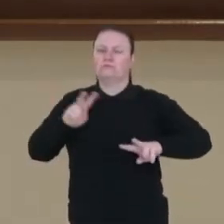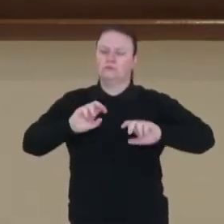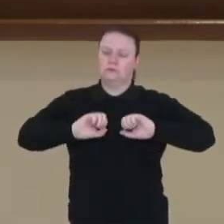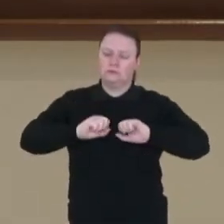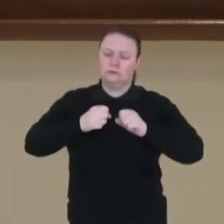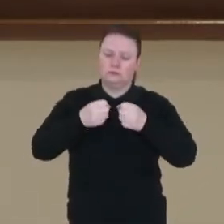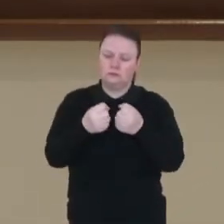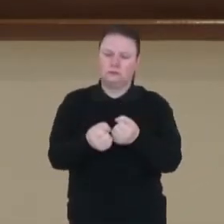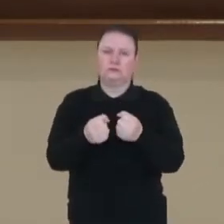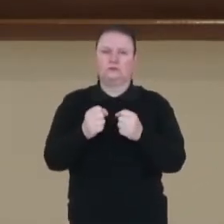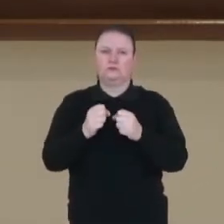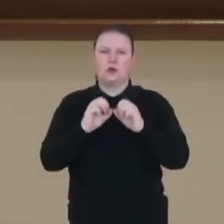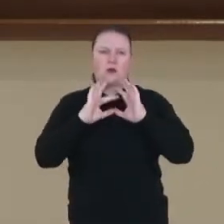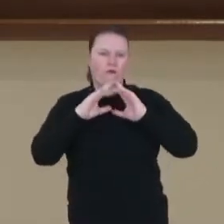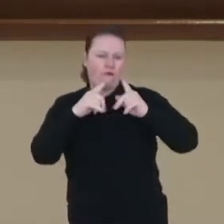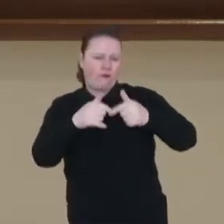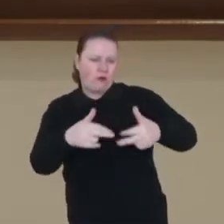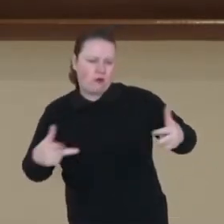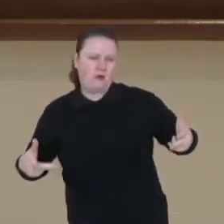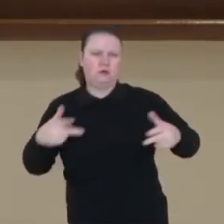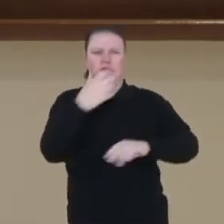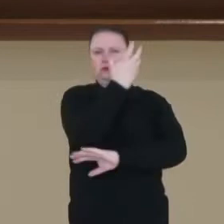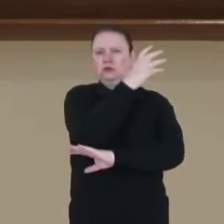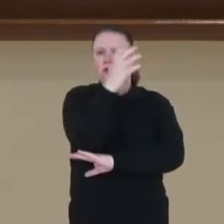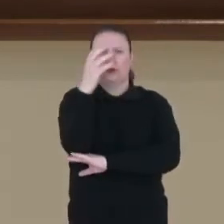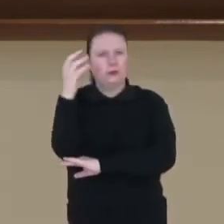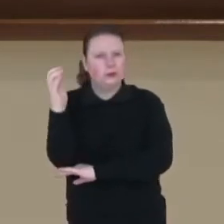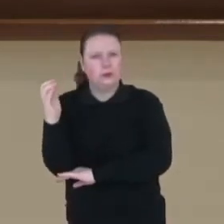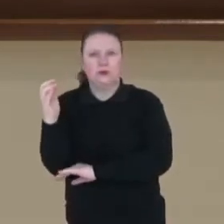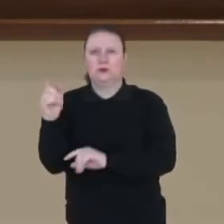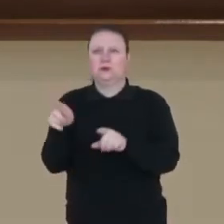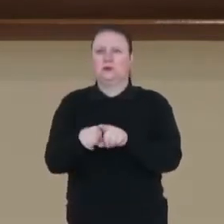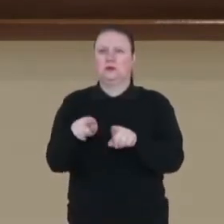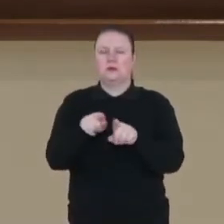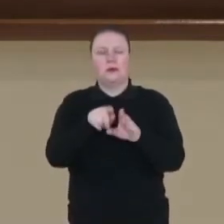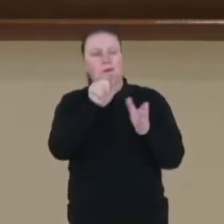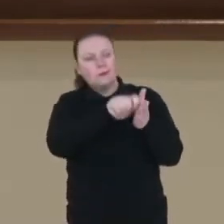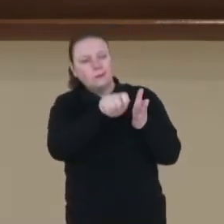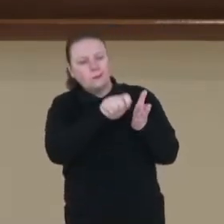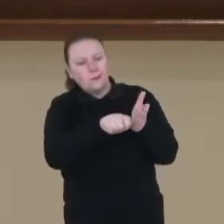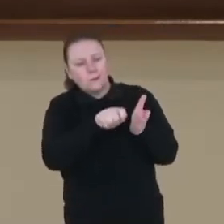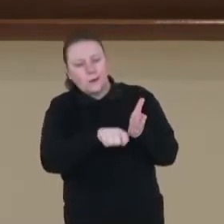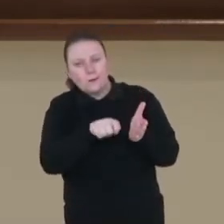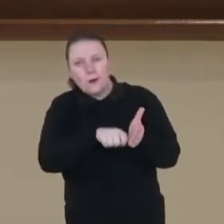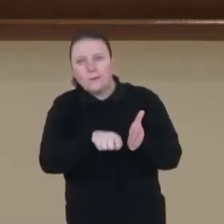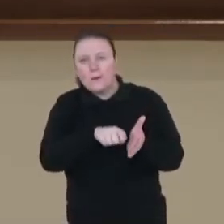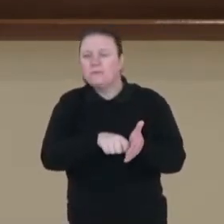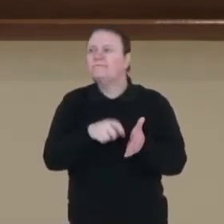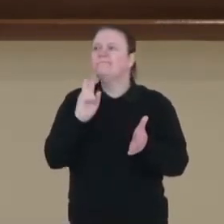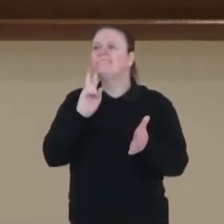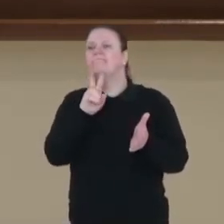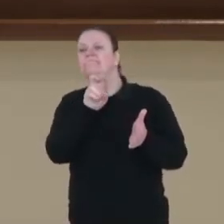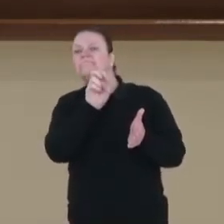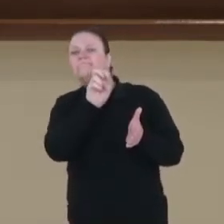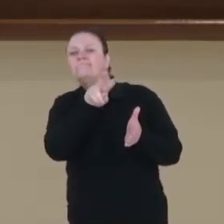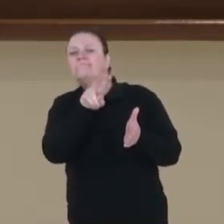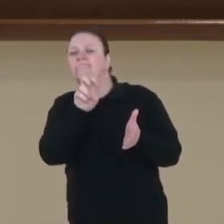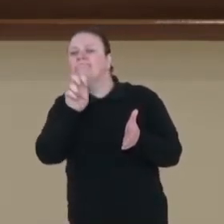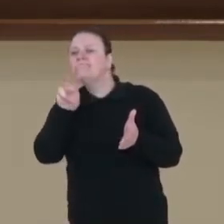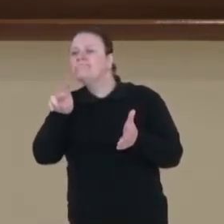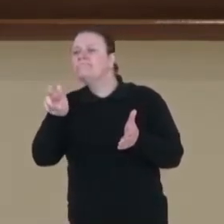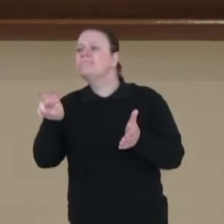à questão da fauna, da flora. E ele anotava todas as grandes anotações dele, ele ia fazendo,